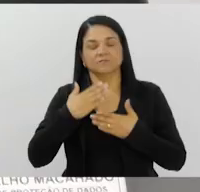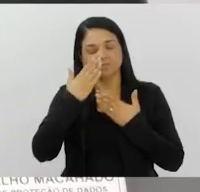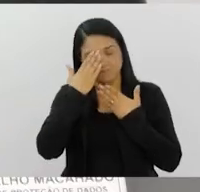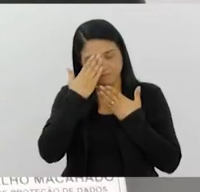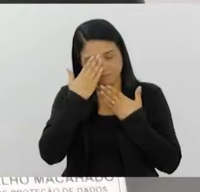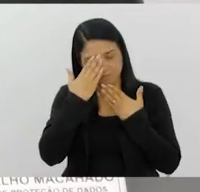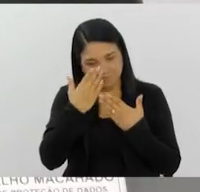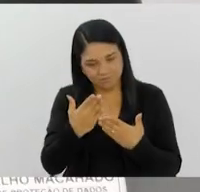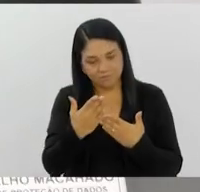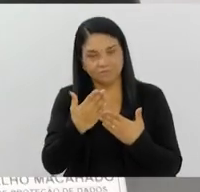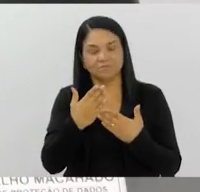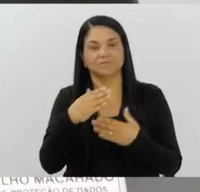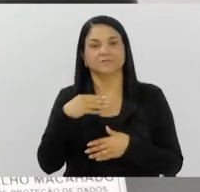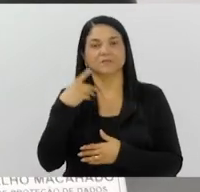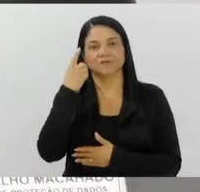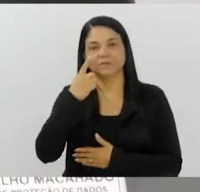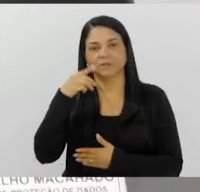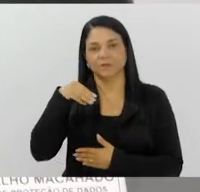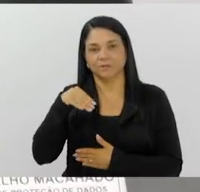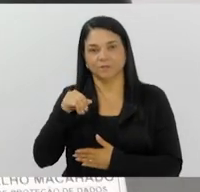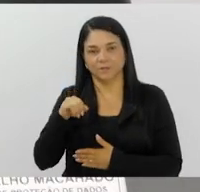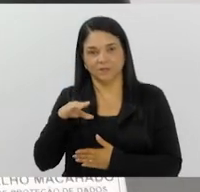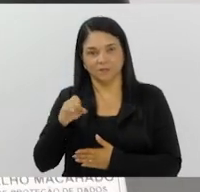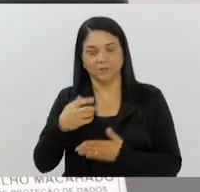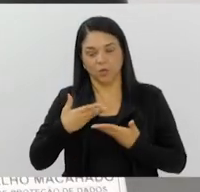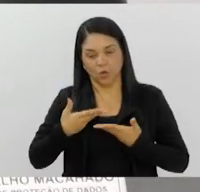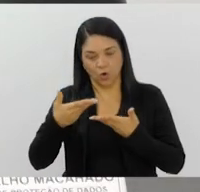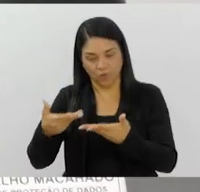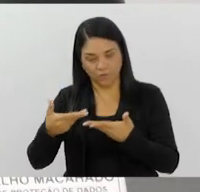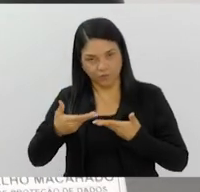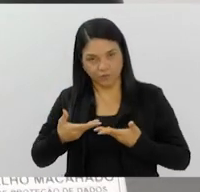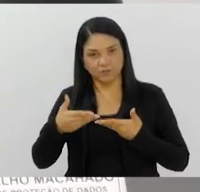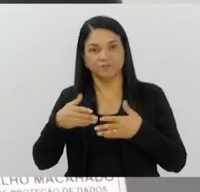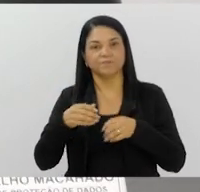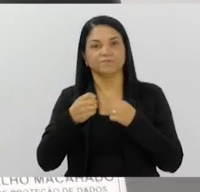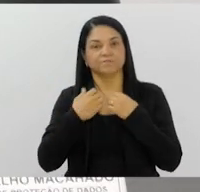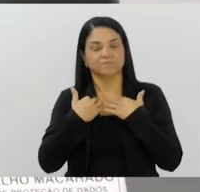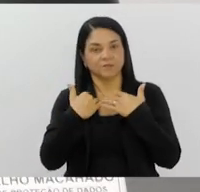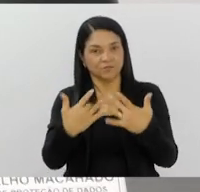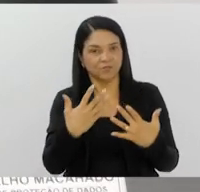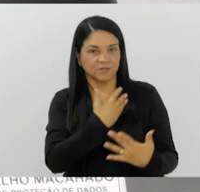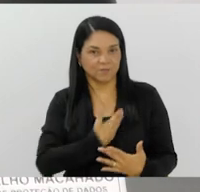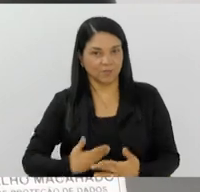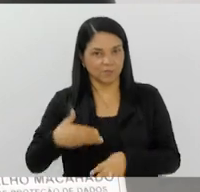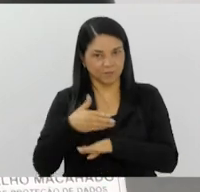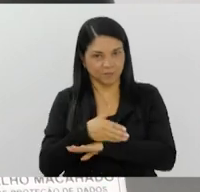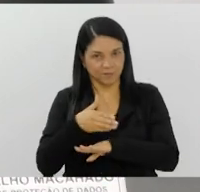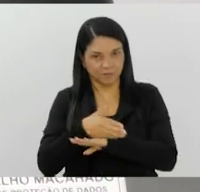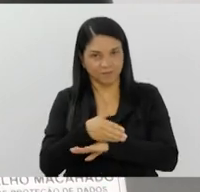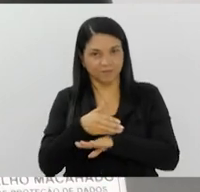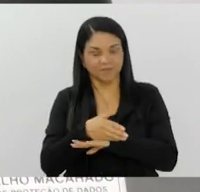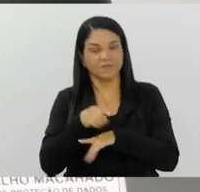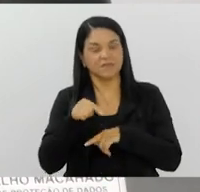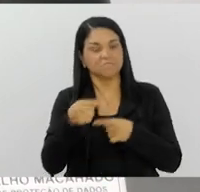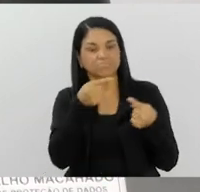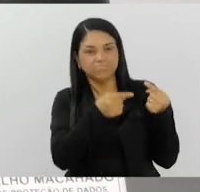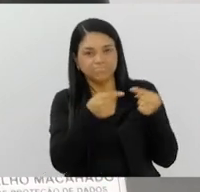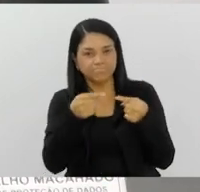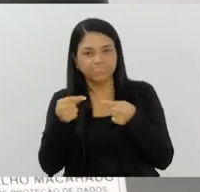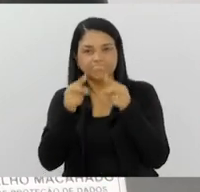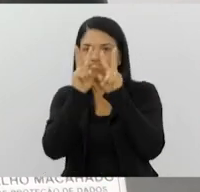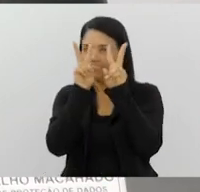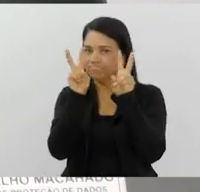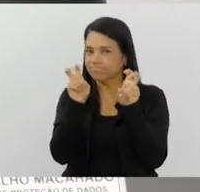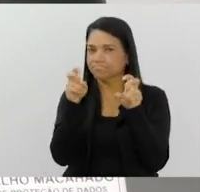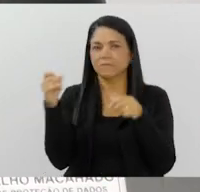deputado Carlos min pelo convite poder participar dessa audiência pública que de fato Ela traz assim fomenta o debate de um tema que